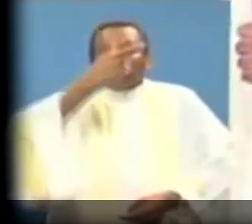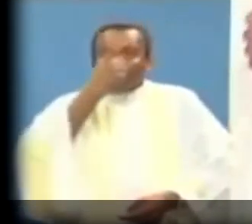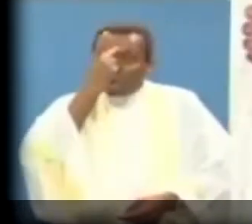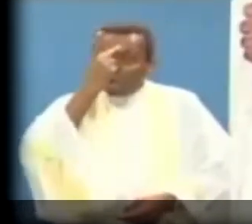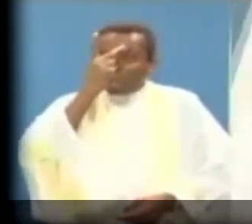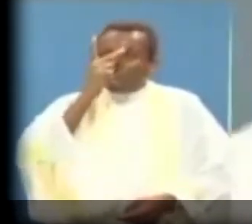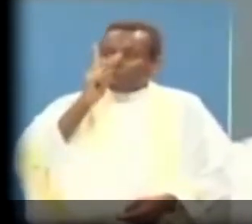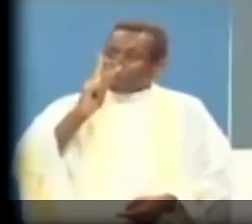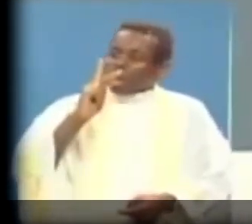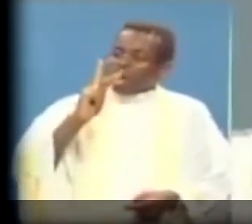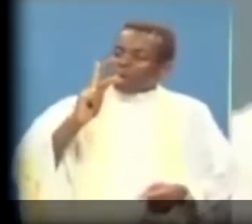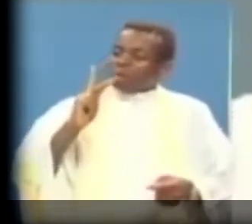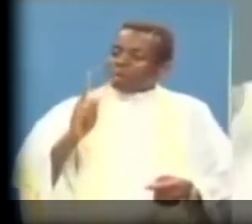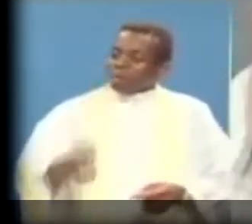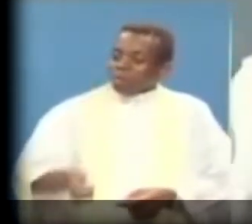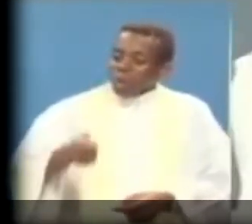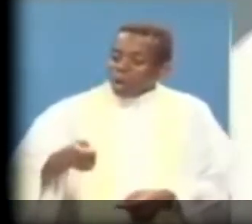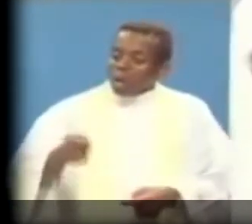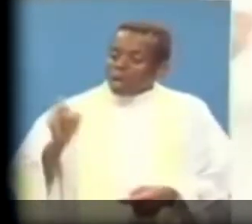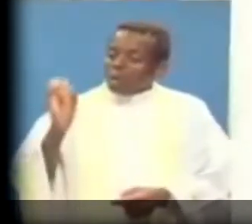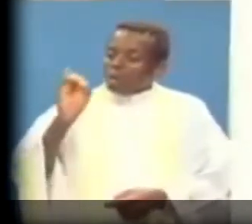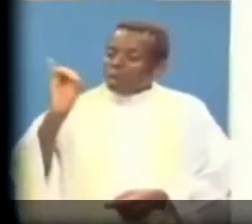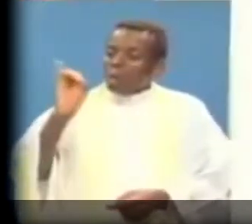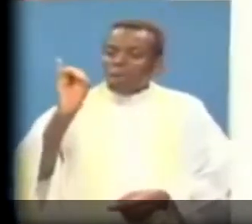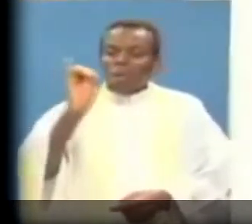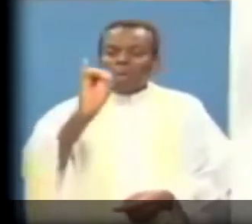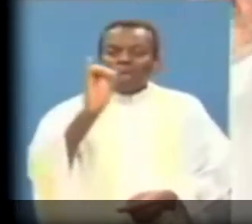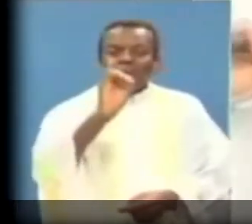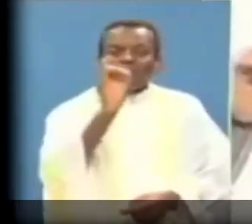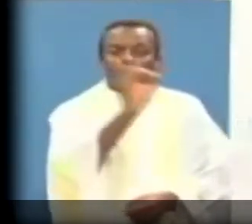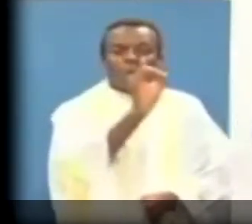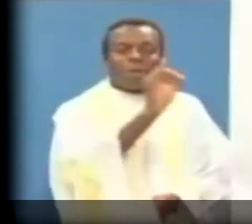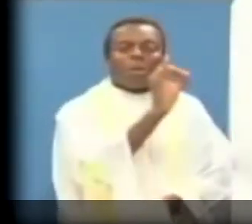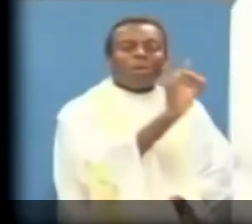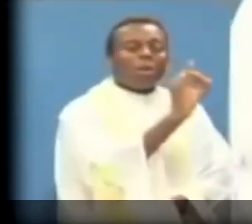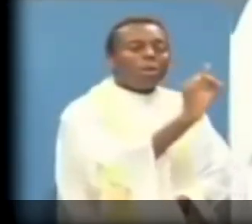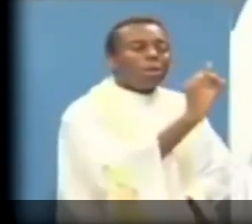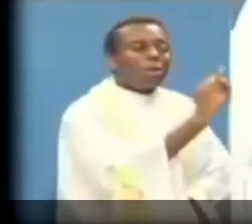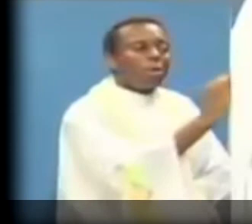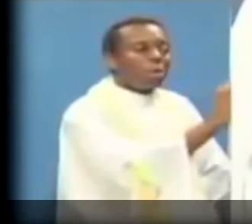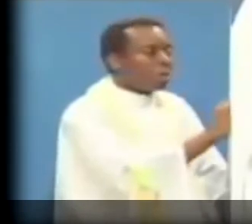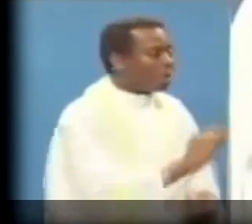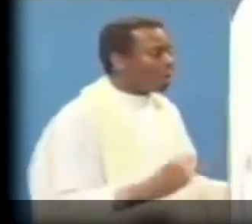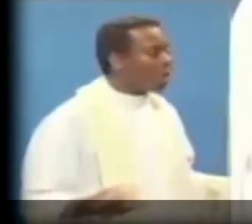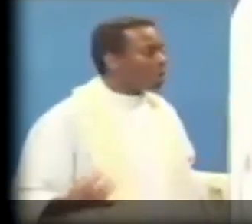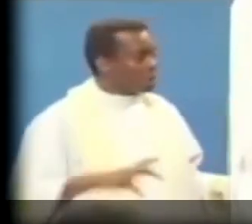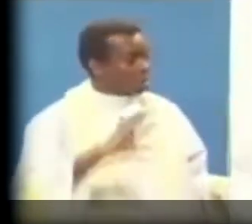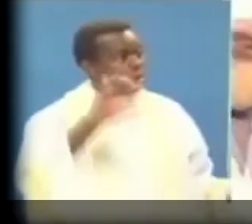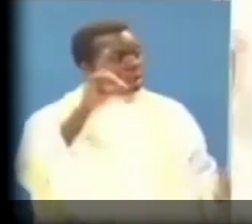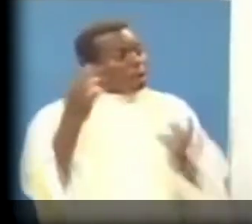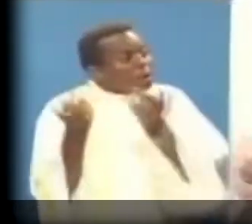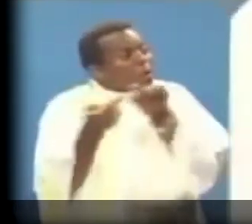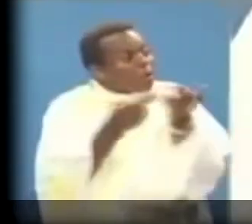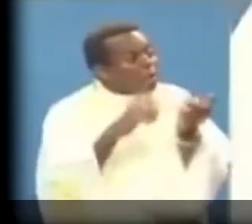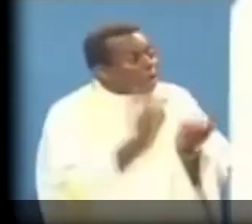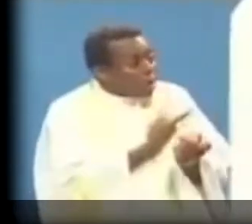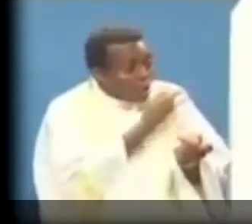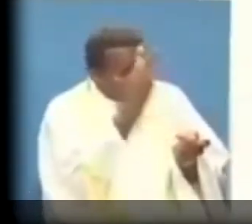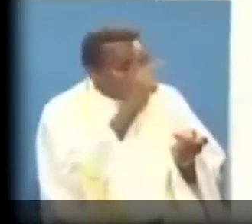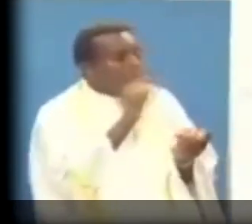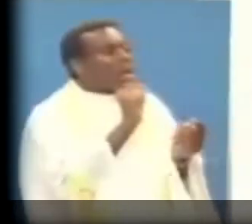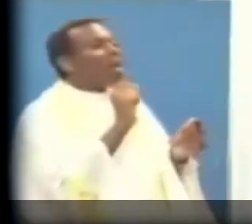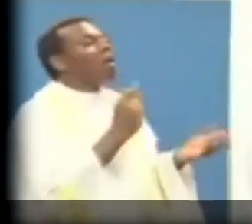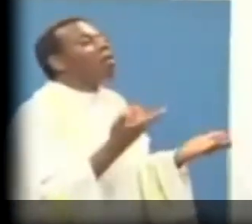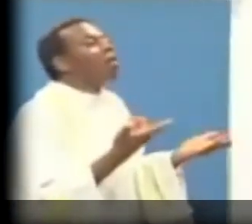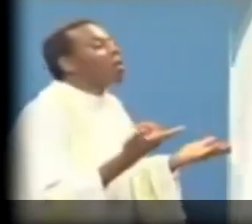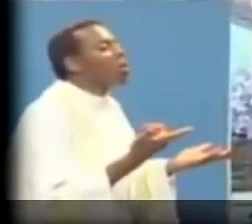Paulo está continuando aquilo que ele disse aos Efésios e que nós meditamos hoje à tarde que o o sol